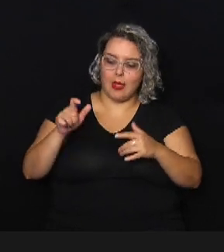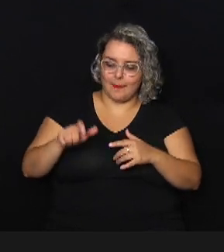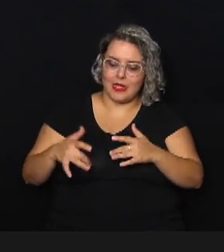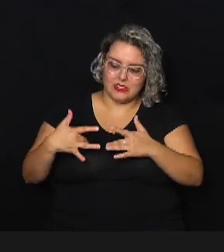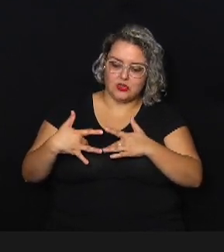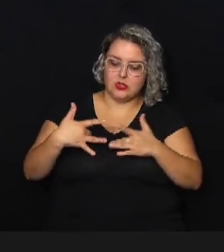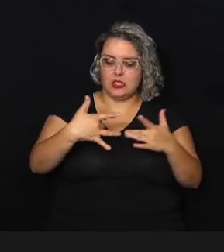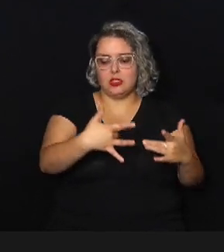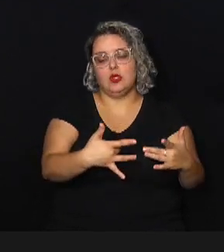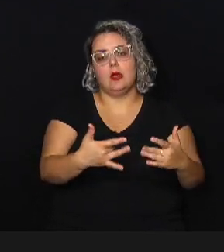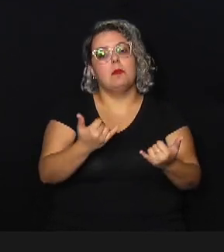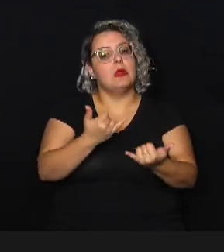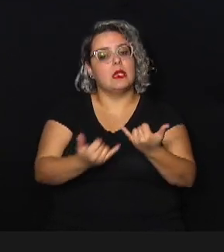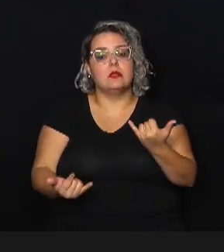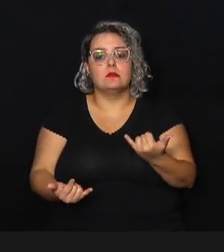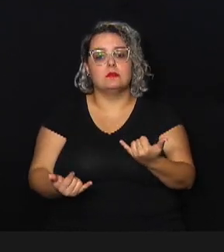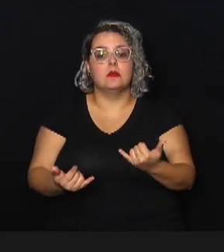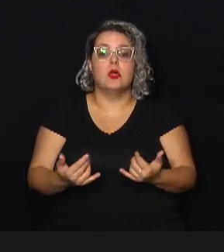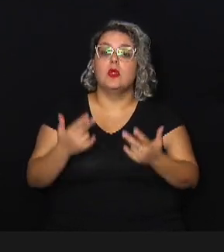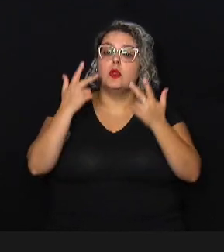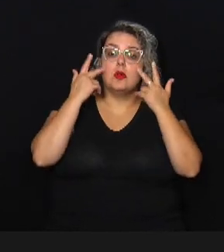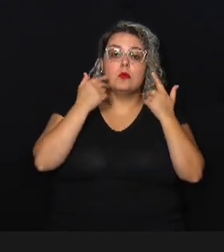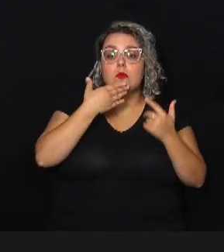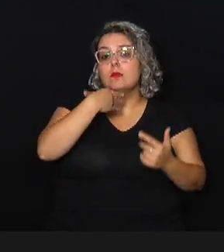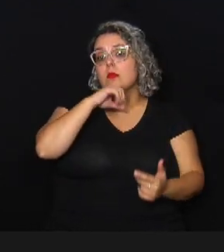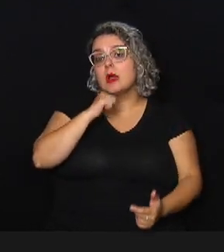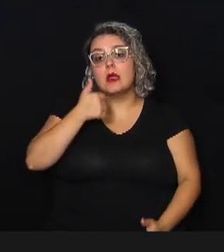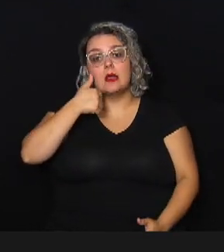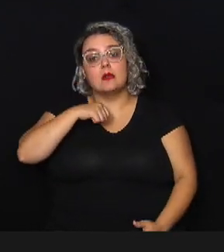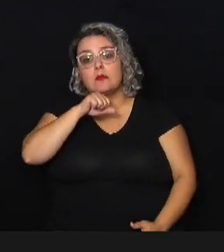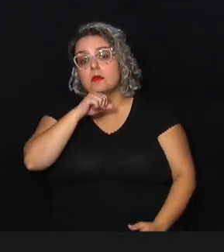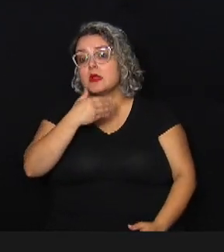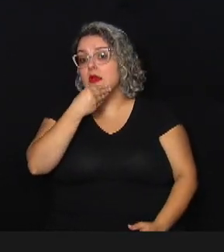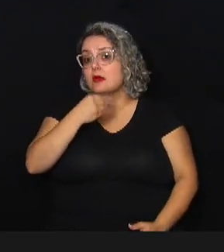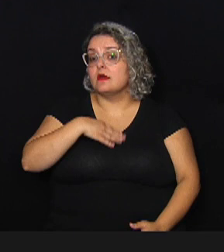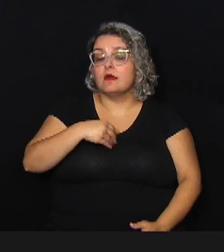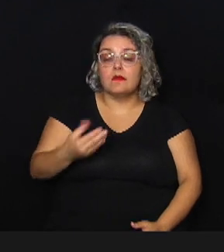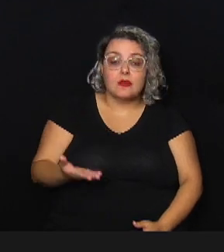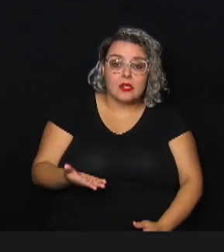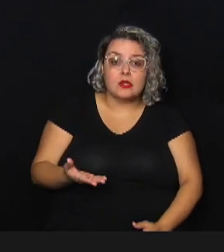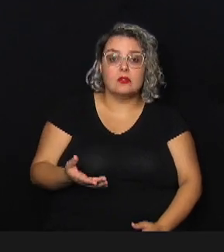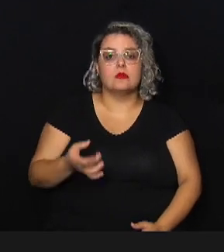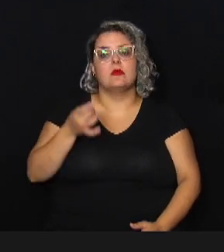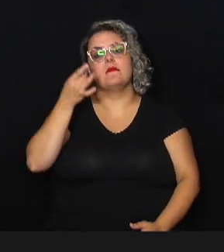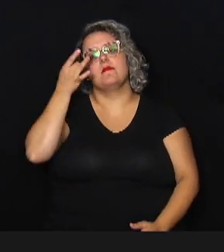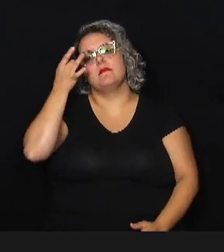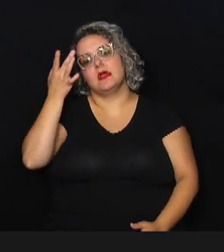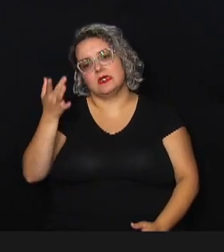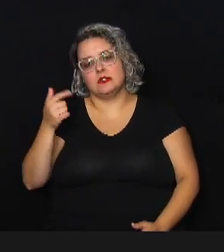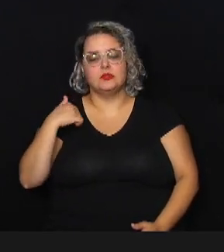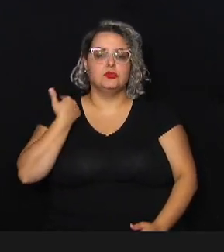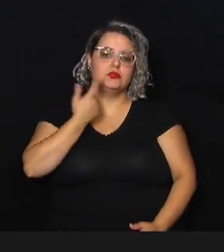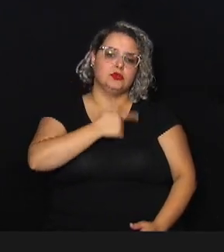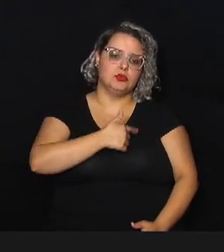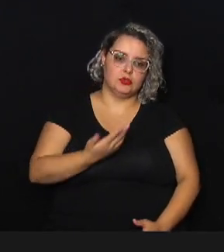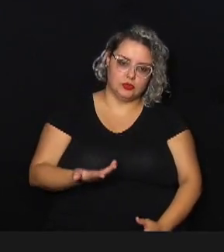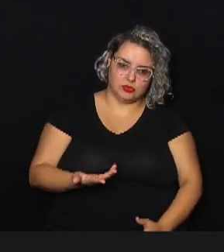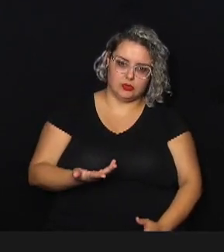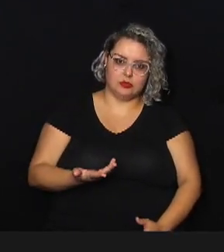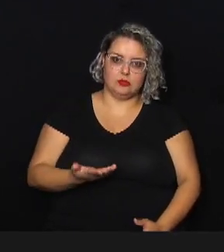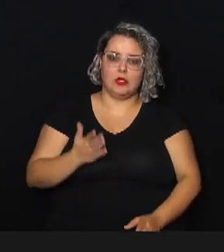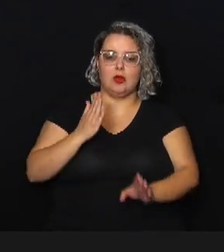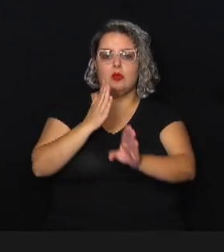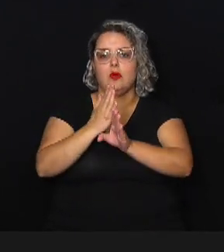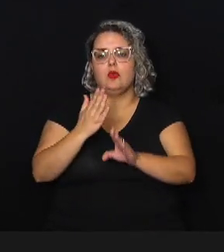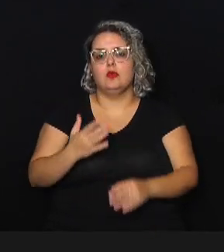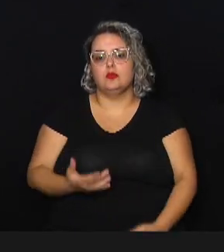é essa pessoa? Normalmente, seu pai, sua mãe, seu filho. Então, isso facilitou muito a gente a encontrar o doador.